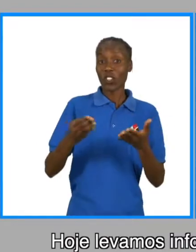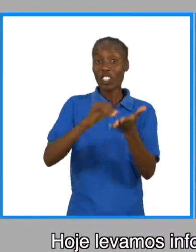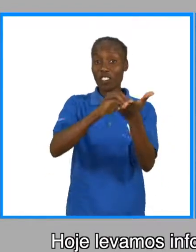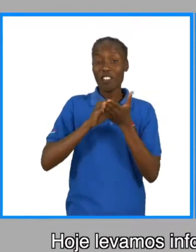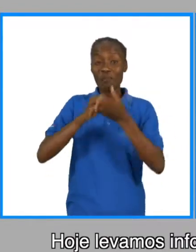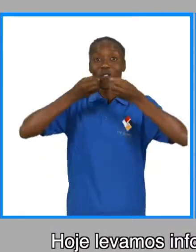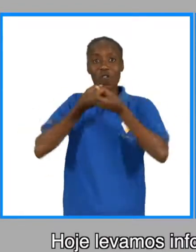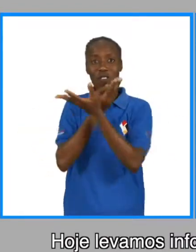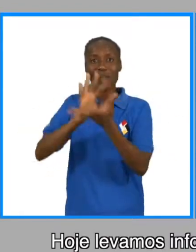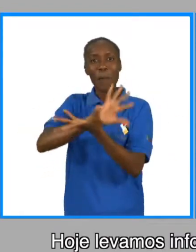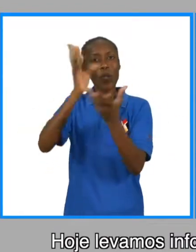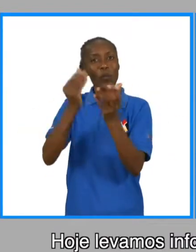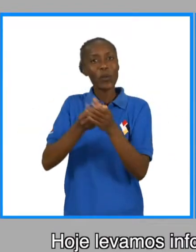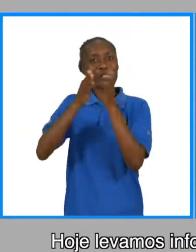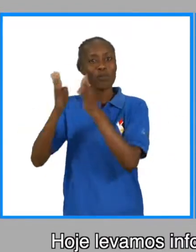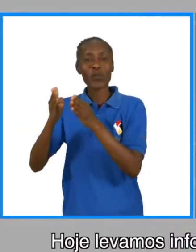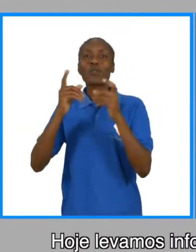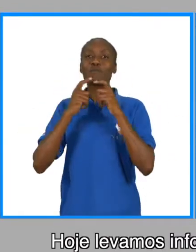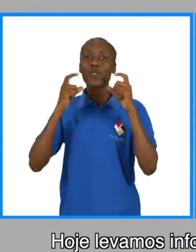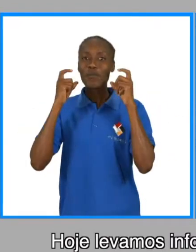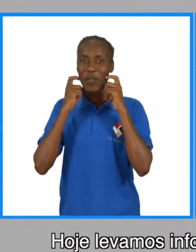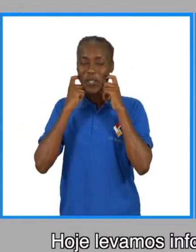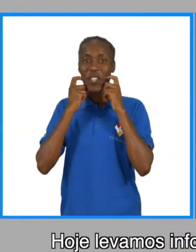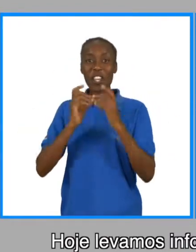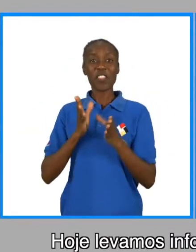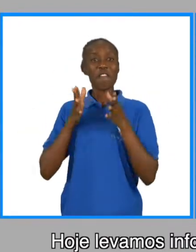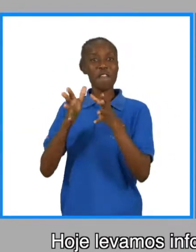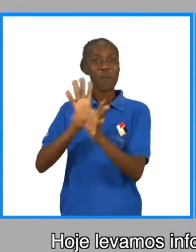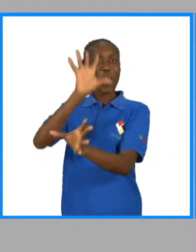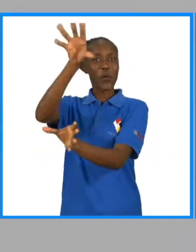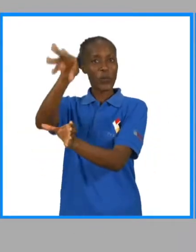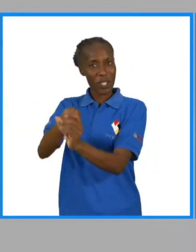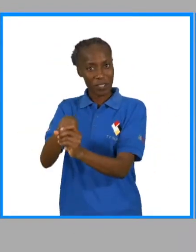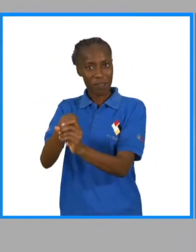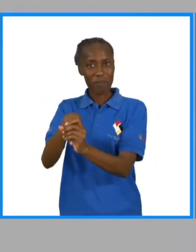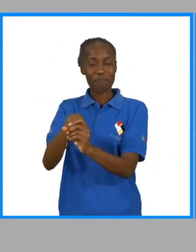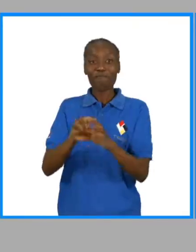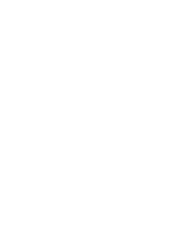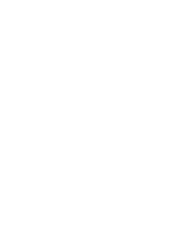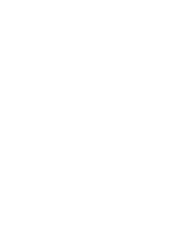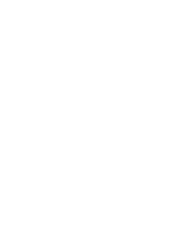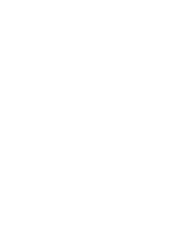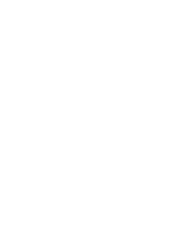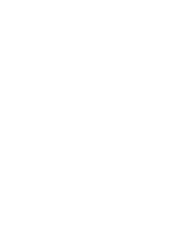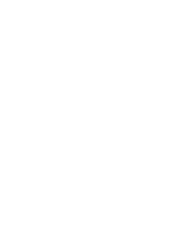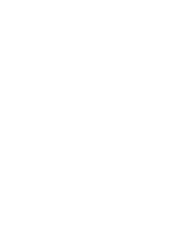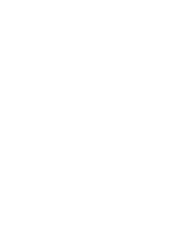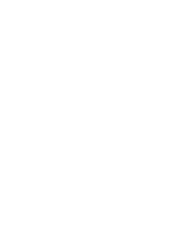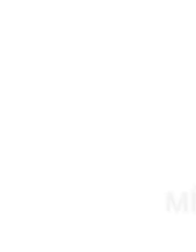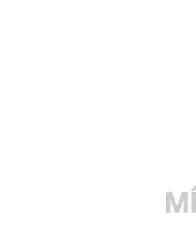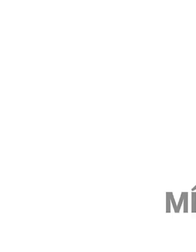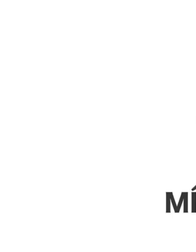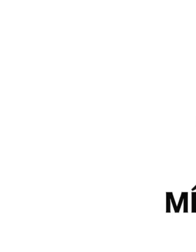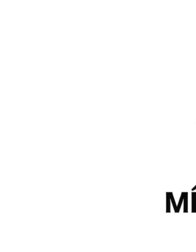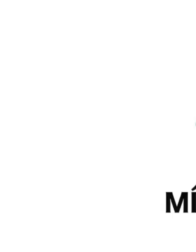levamos informação para todos os moçambicanos de forma inclusiva. TV Surdo,